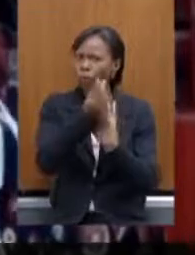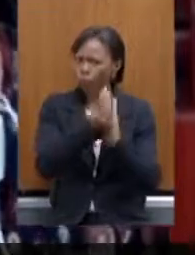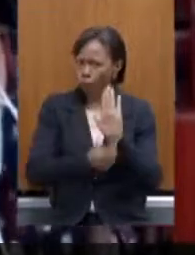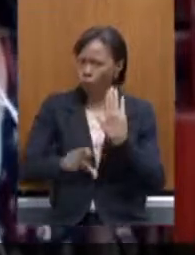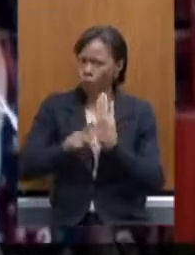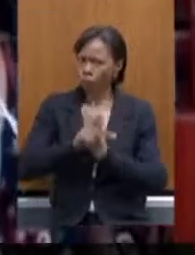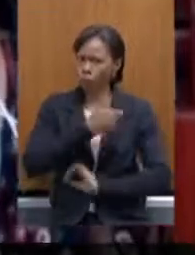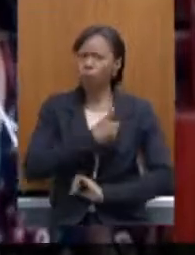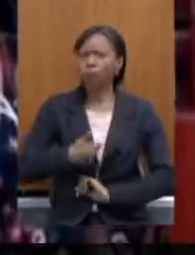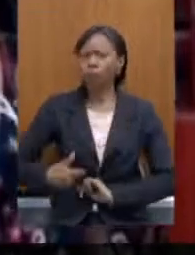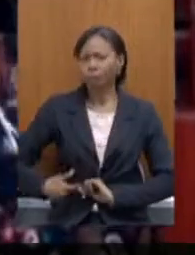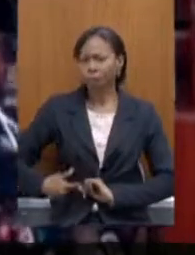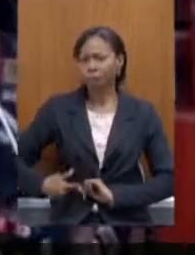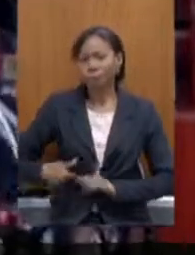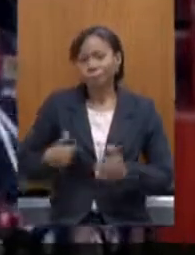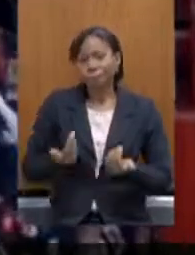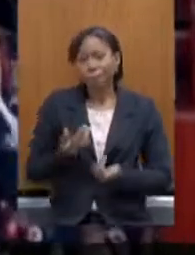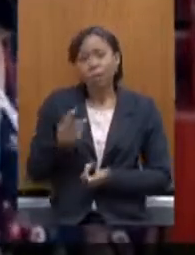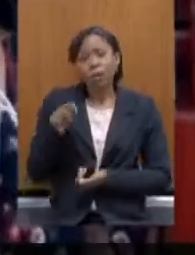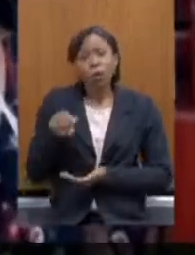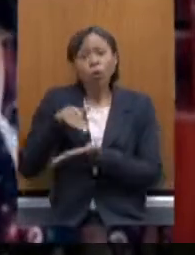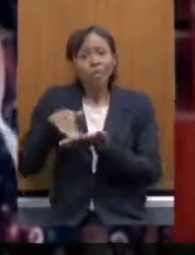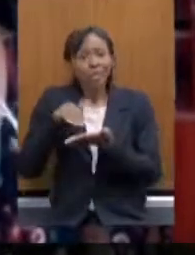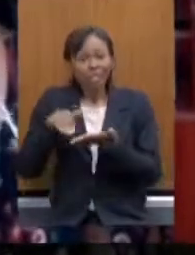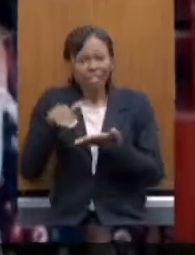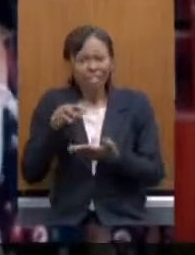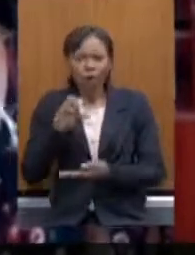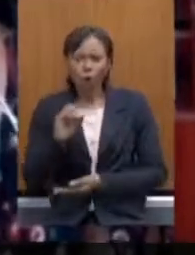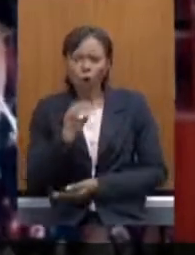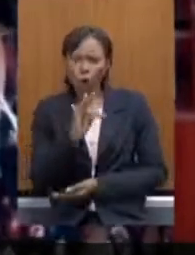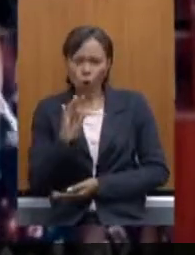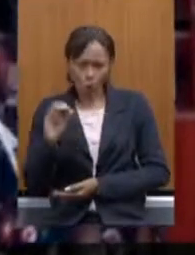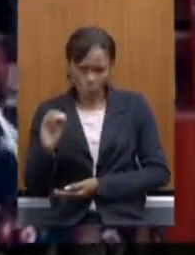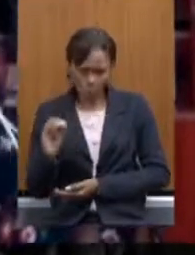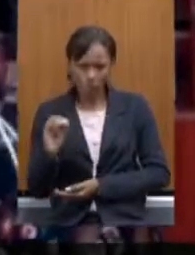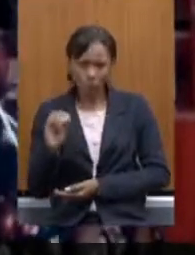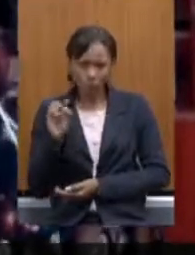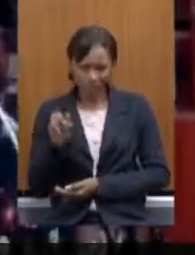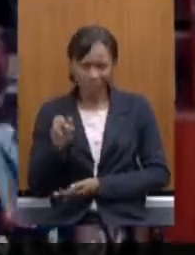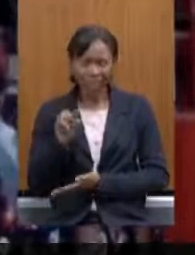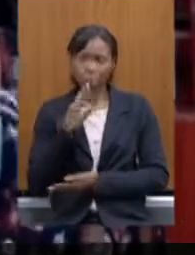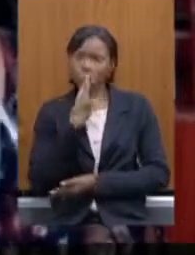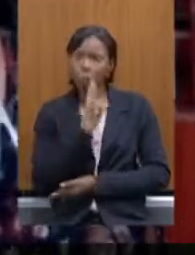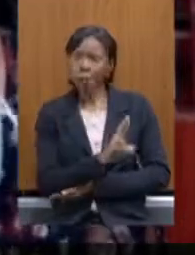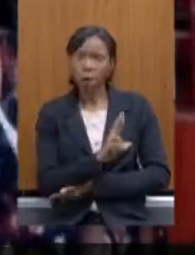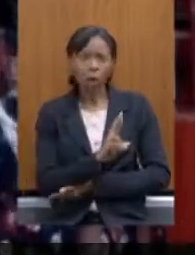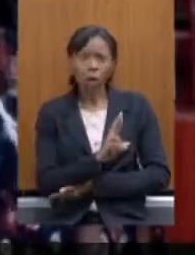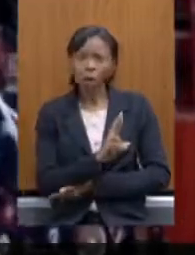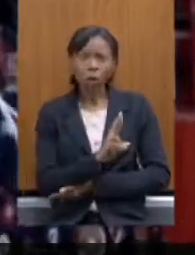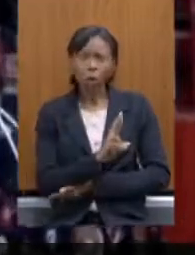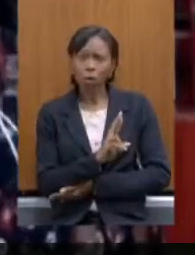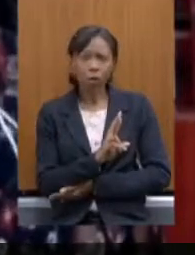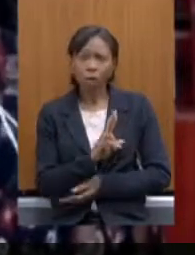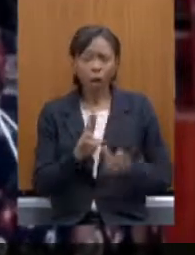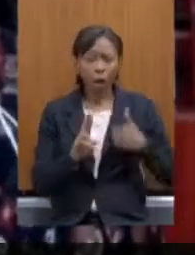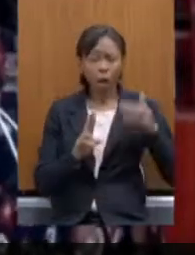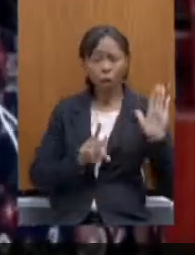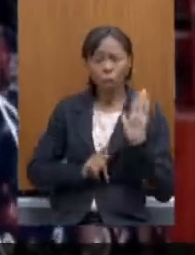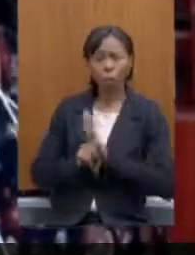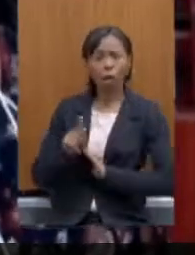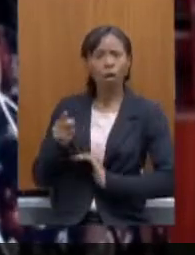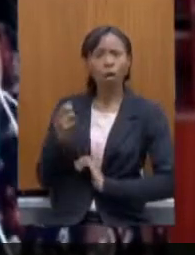e a resposta do secretário otto de planejamento deu ele não respondeu à minha pergunta